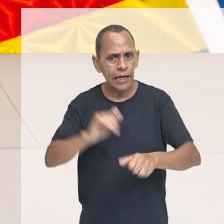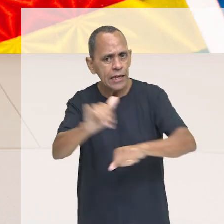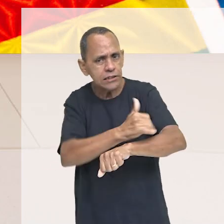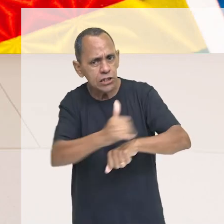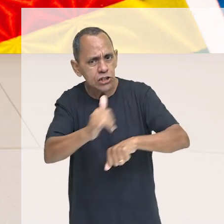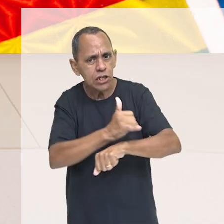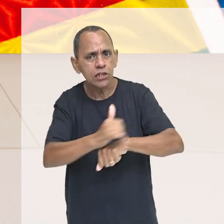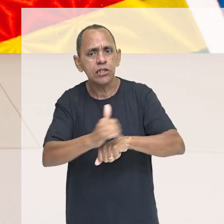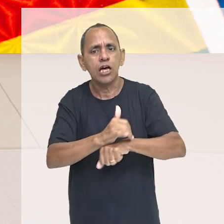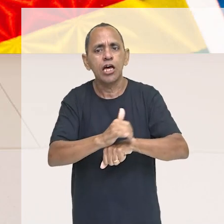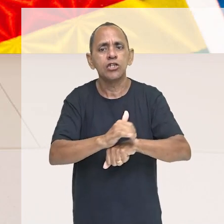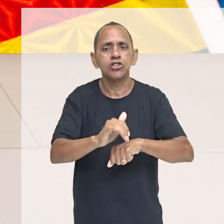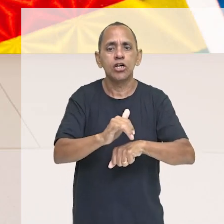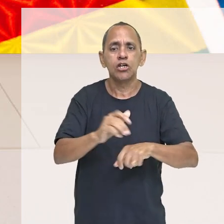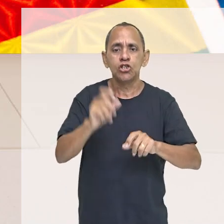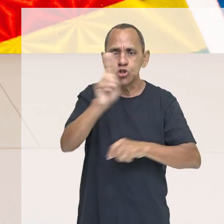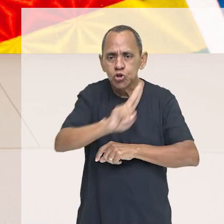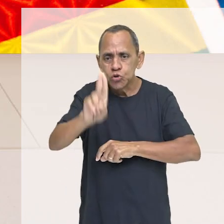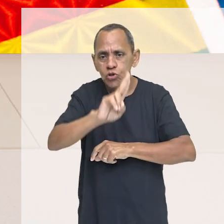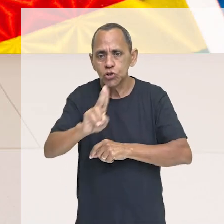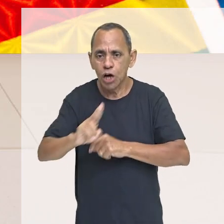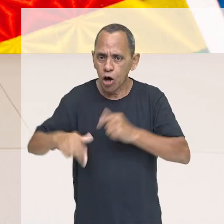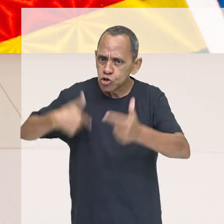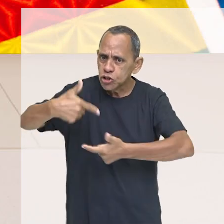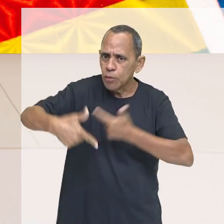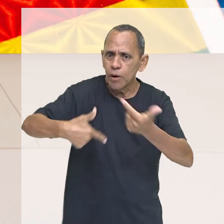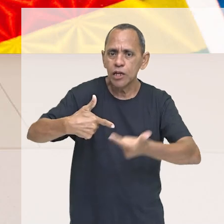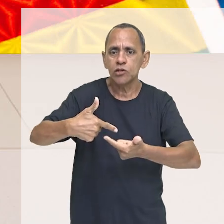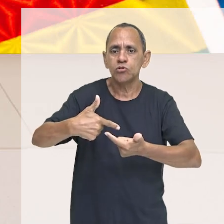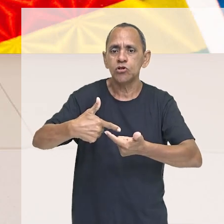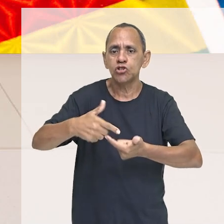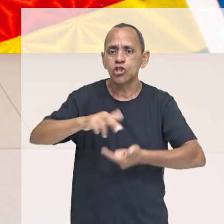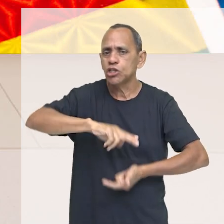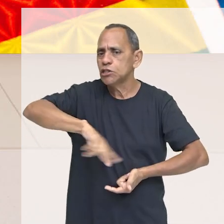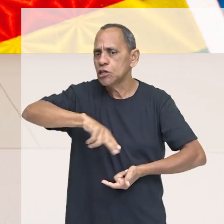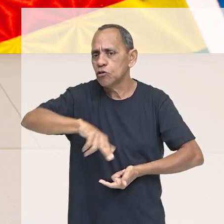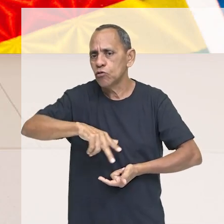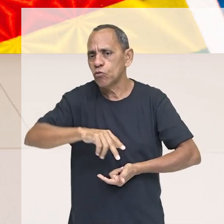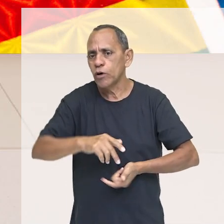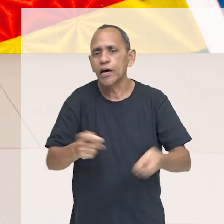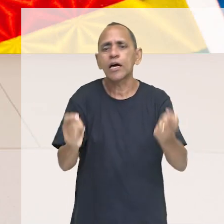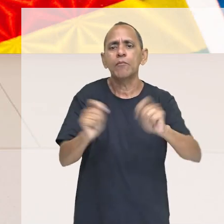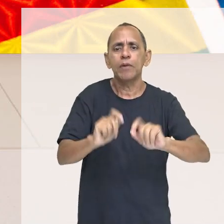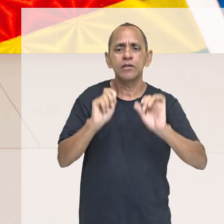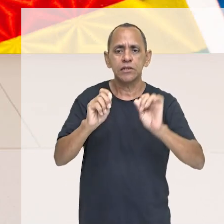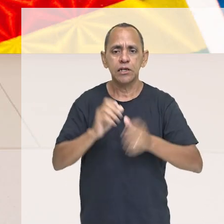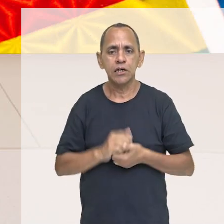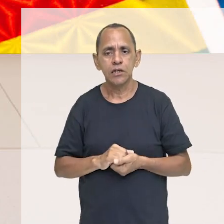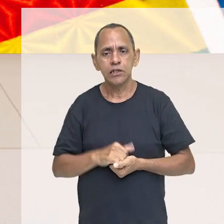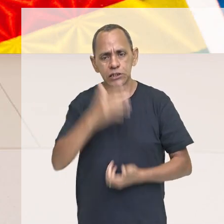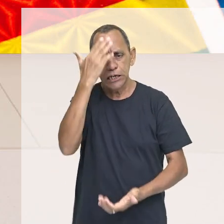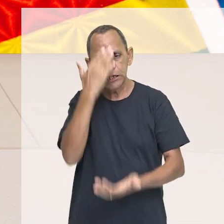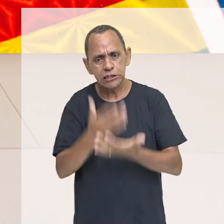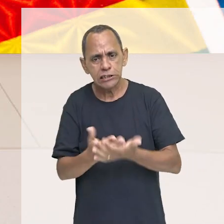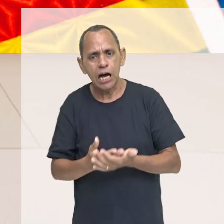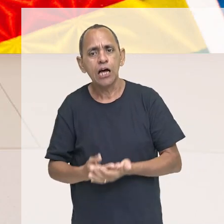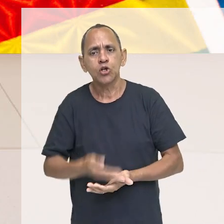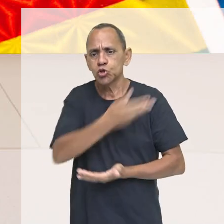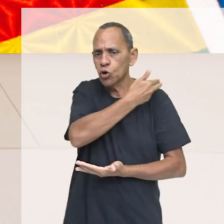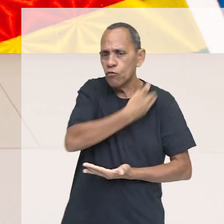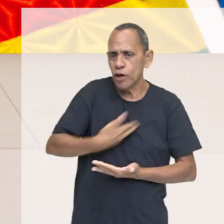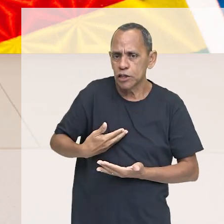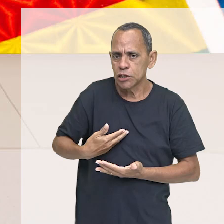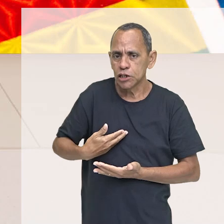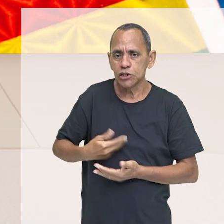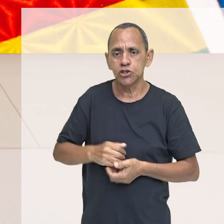então não vamos considerar as intenções dos governantes ao implantarem